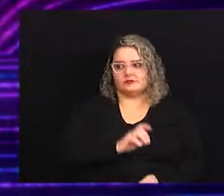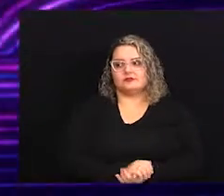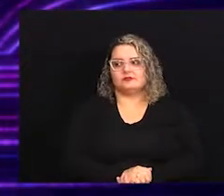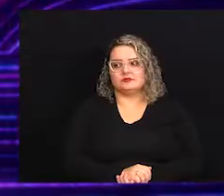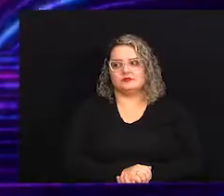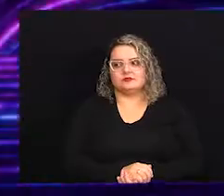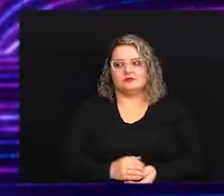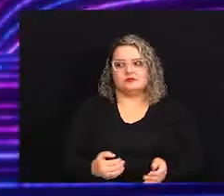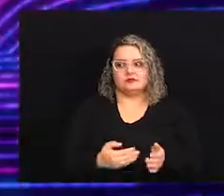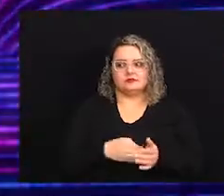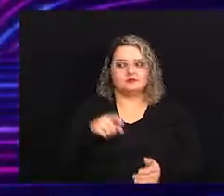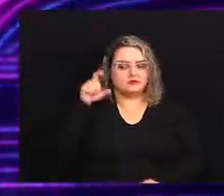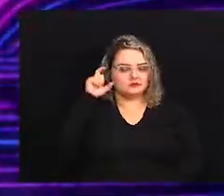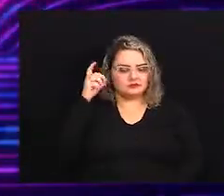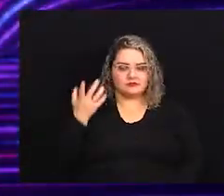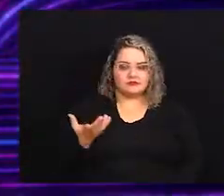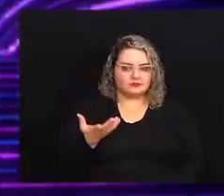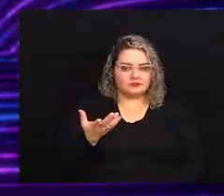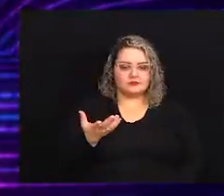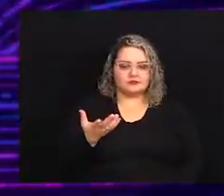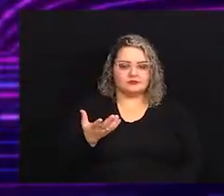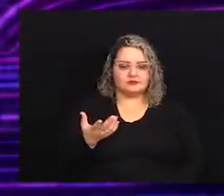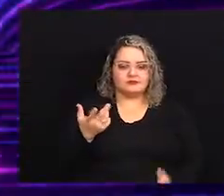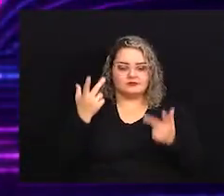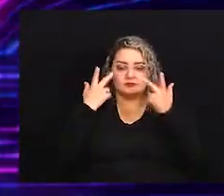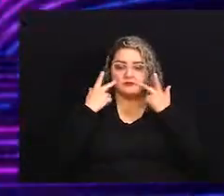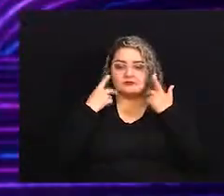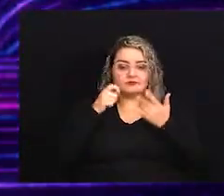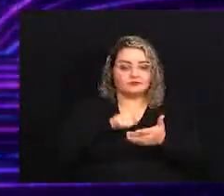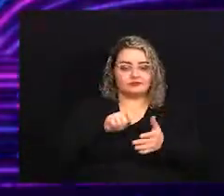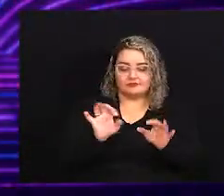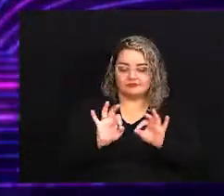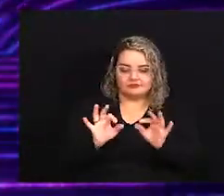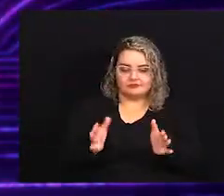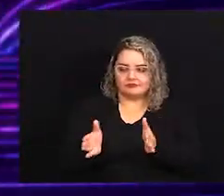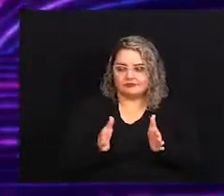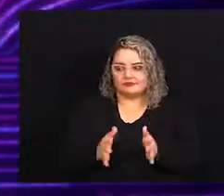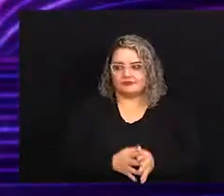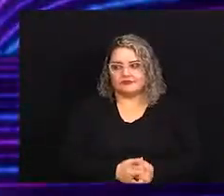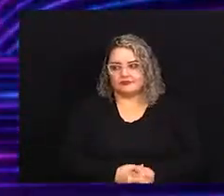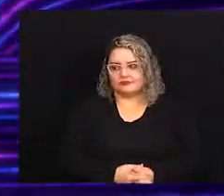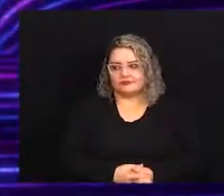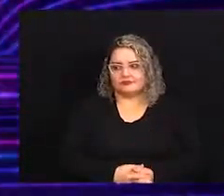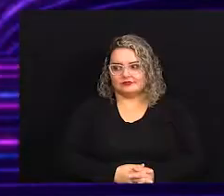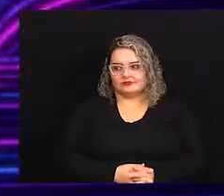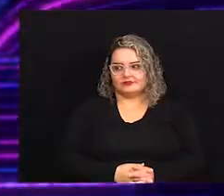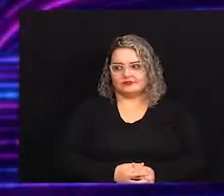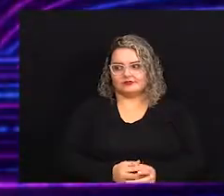o meu ouvido voltar ao normal. Eu não escrevi quase nada nesse período. Enfim,